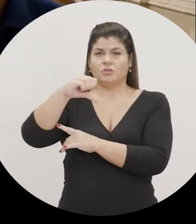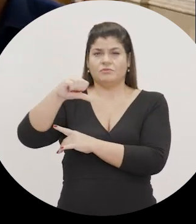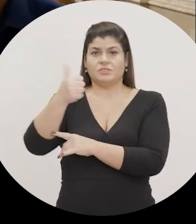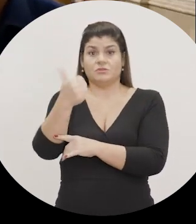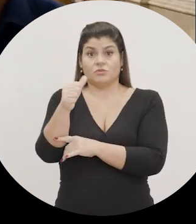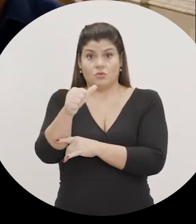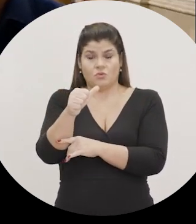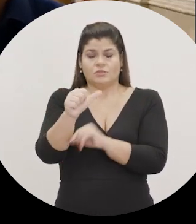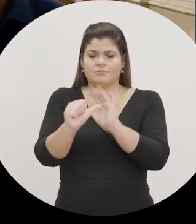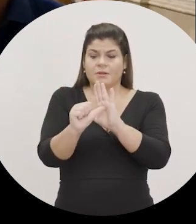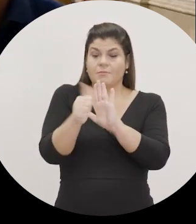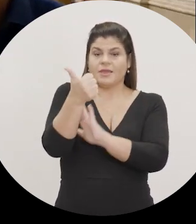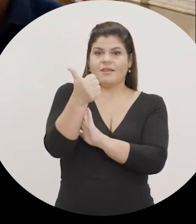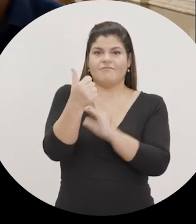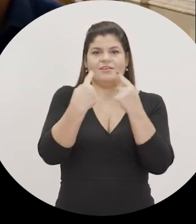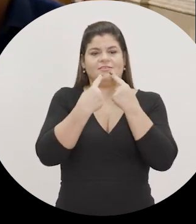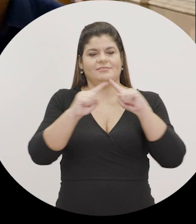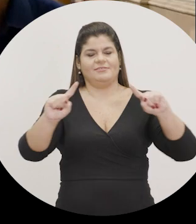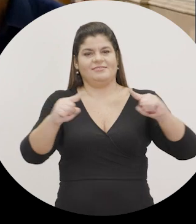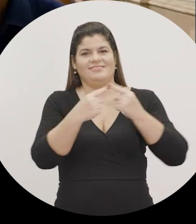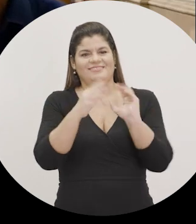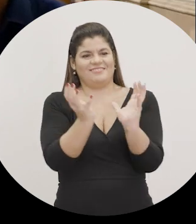1911, ela foi tocada pela primeira vez.